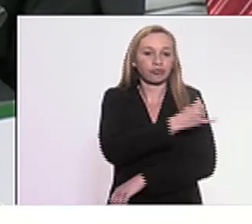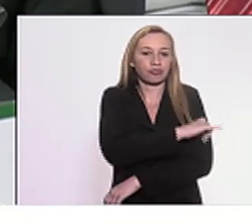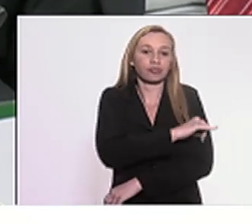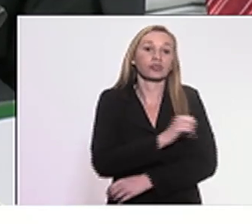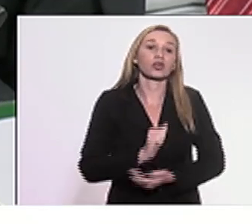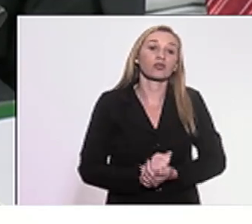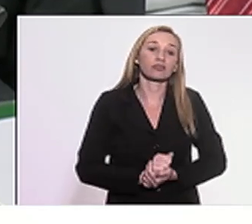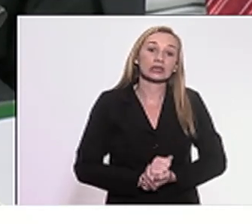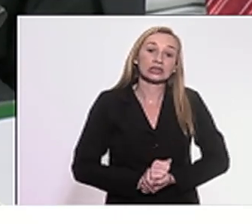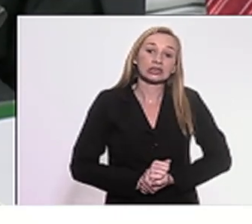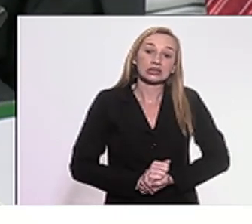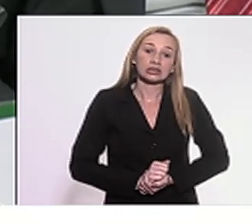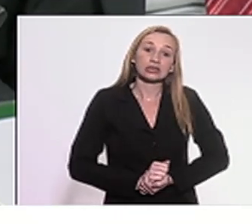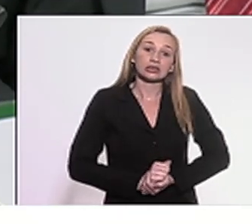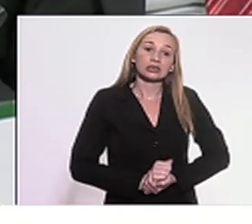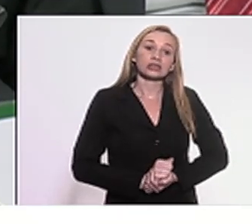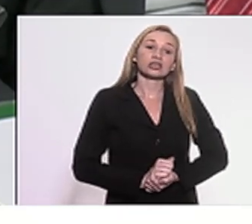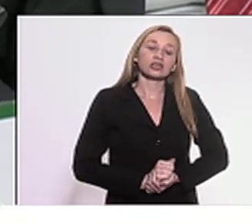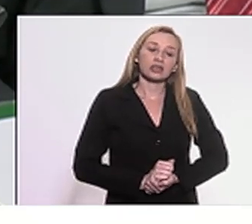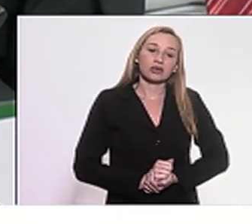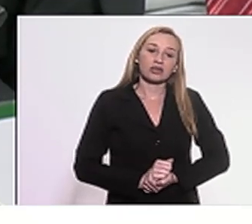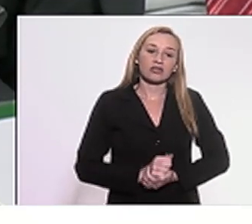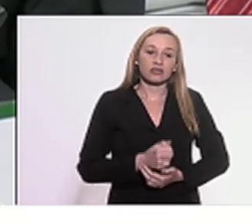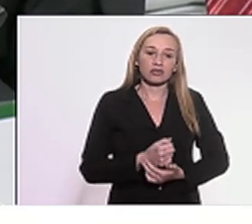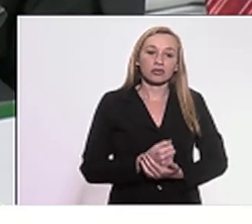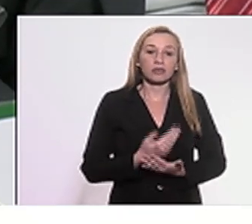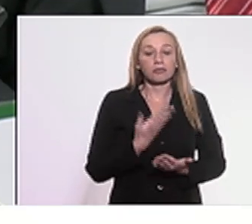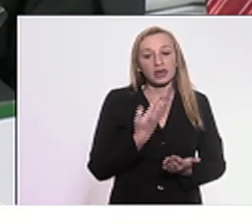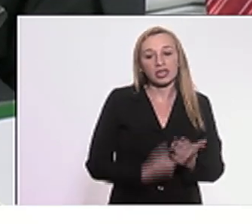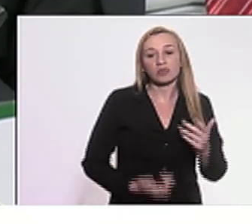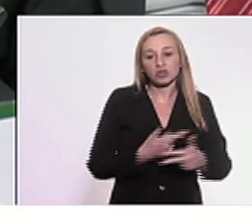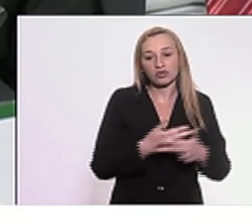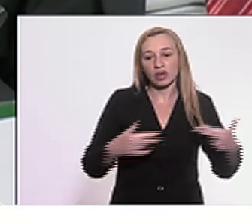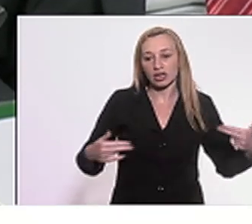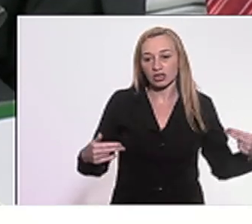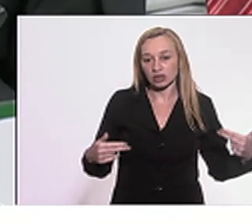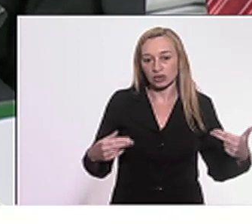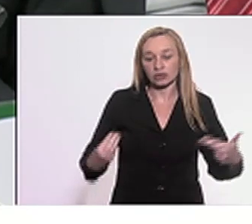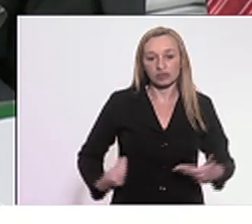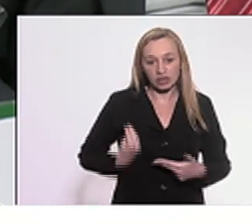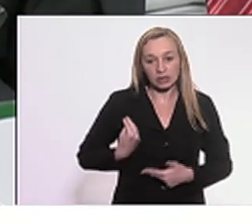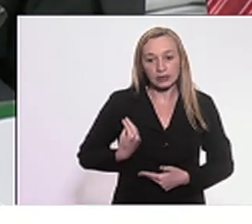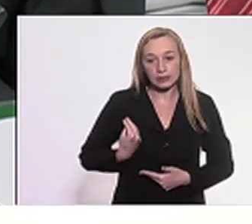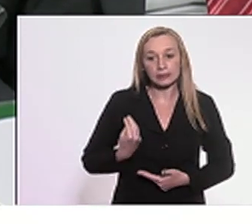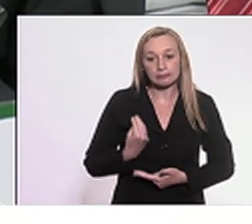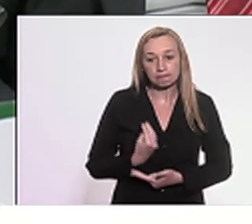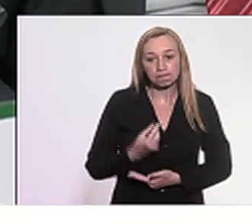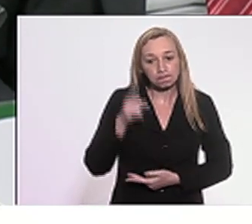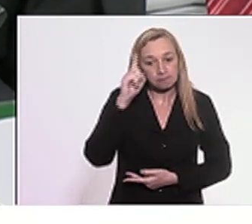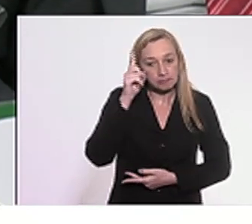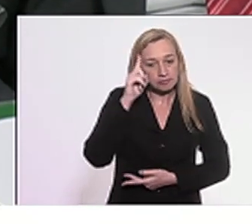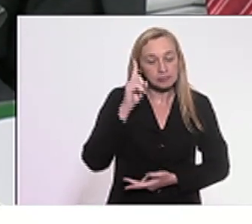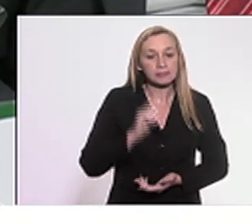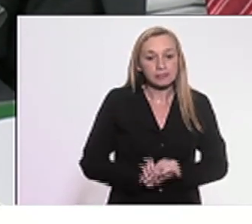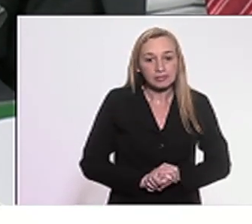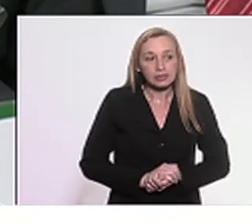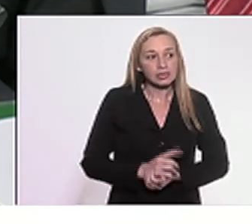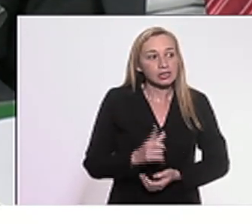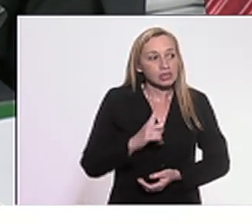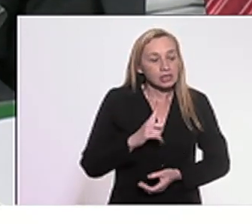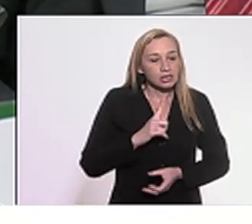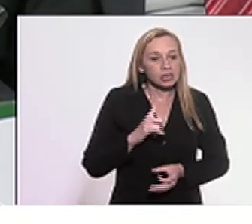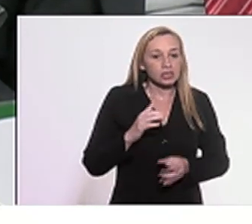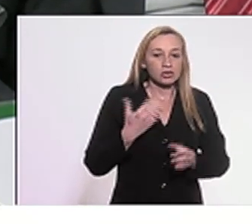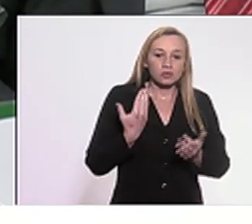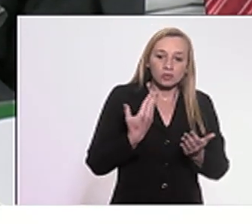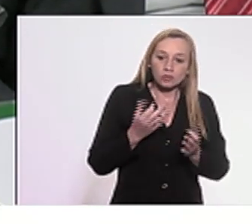caro com vidas humanas que nós perdemos diariamente, né? Já existe um programa de